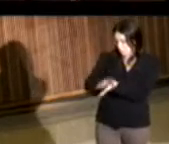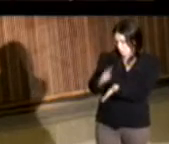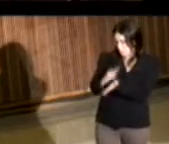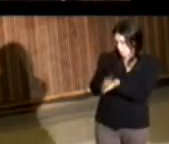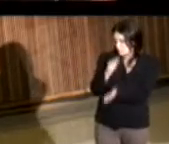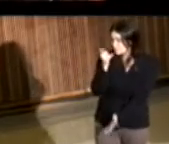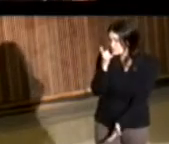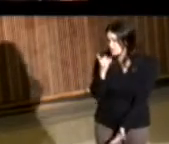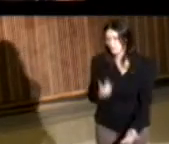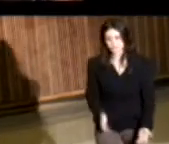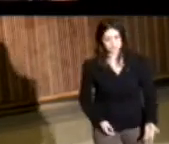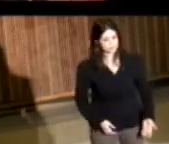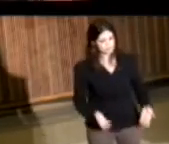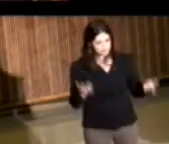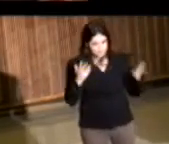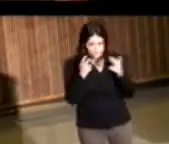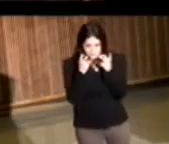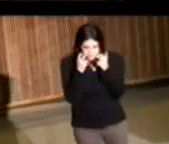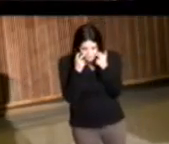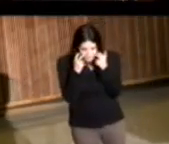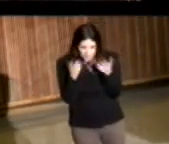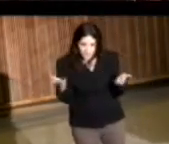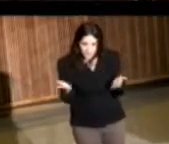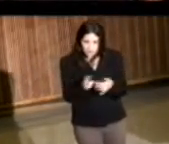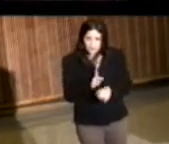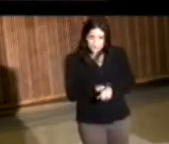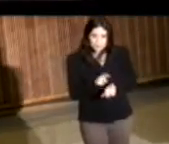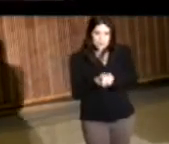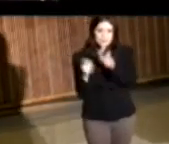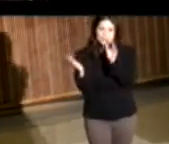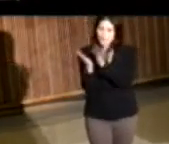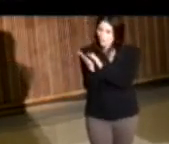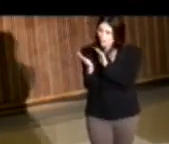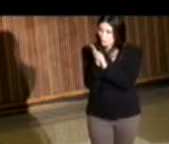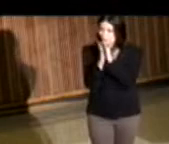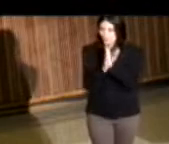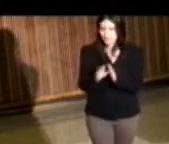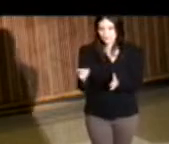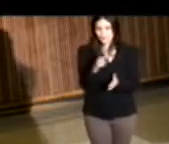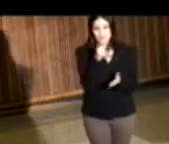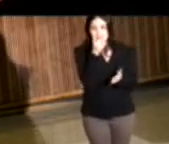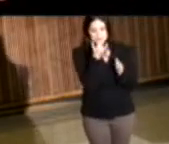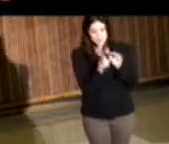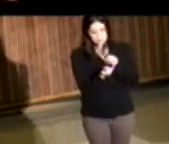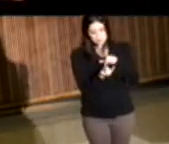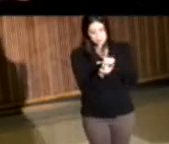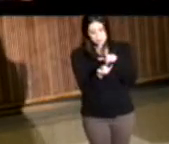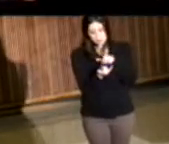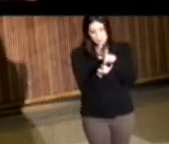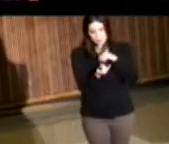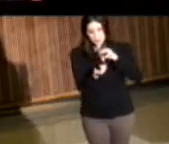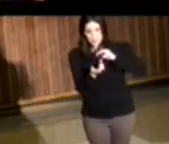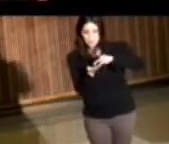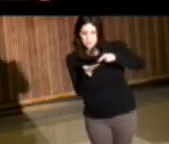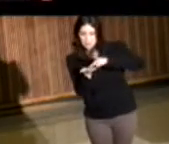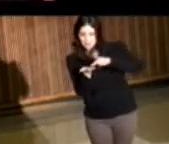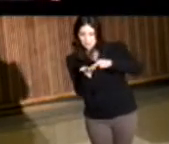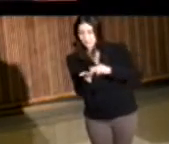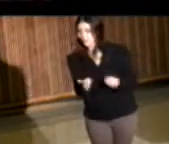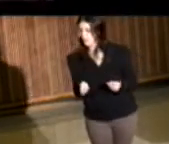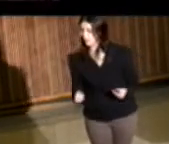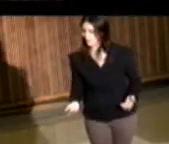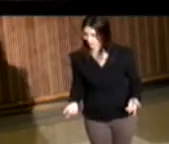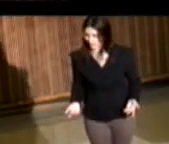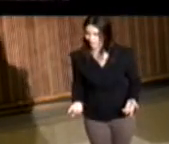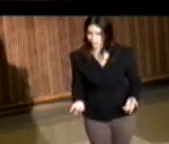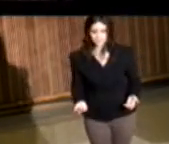Que vergonha! Esse é o momento de louvor e adoração, fica usando o celular. Que é isso? Que coisa!